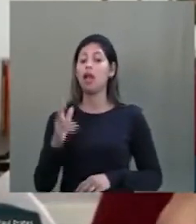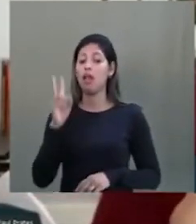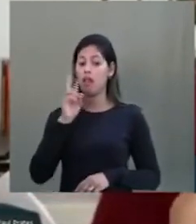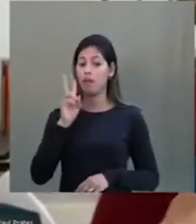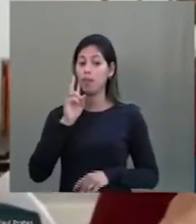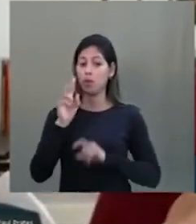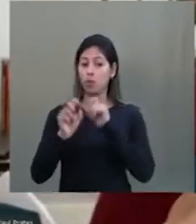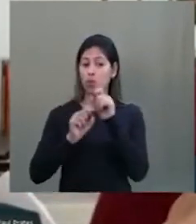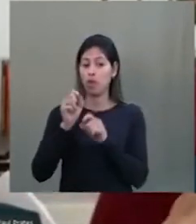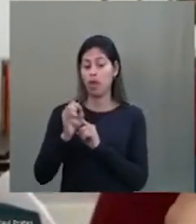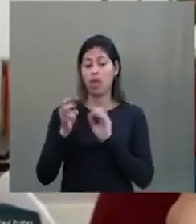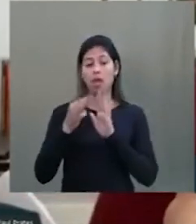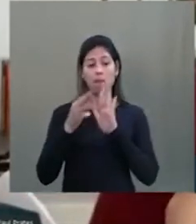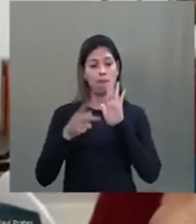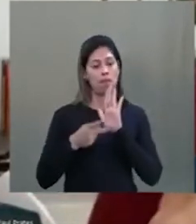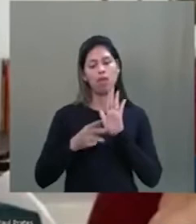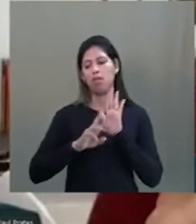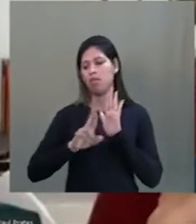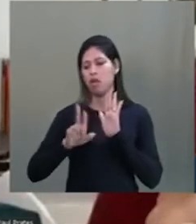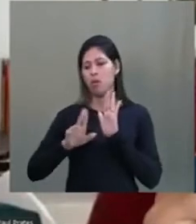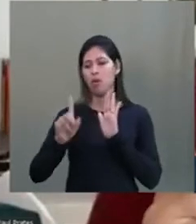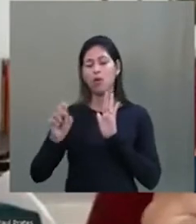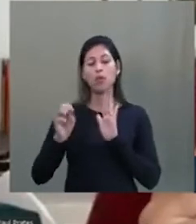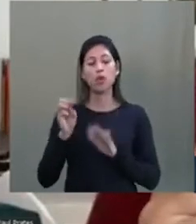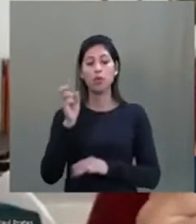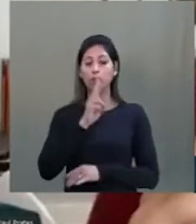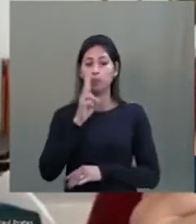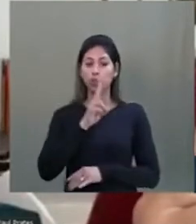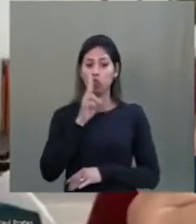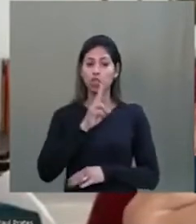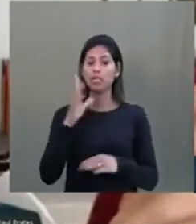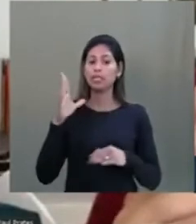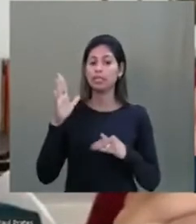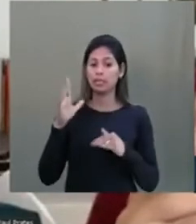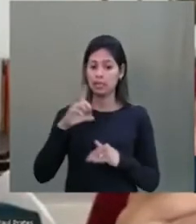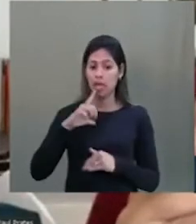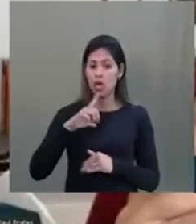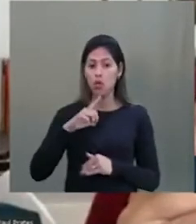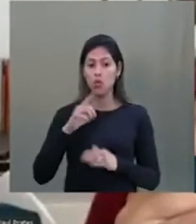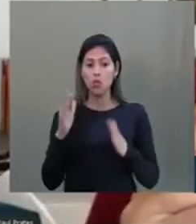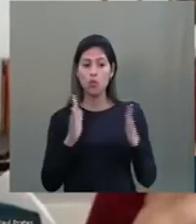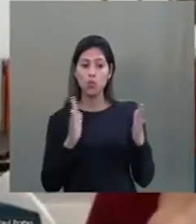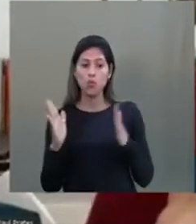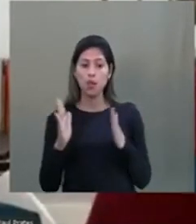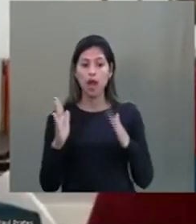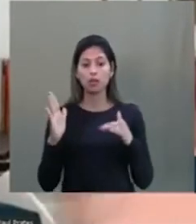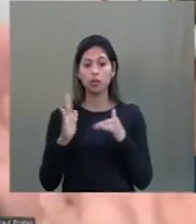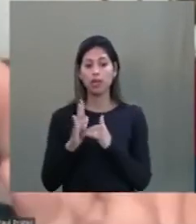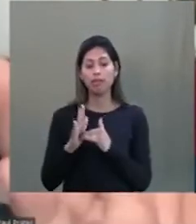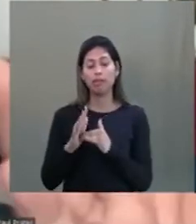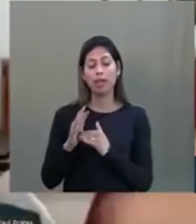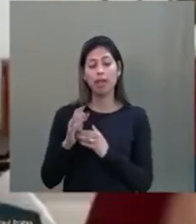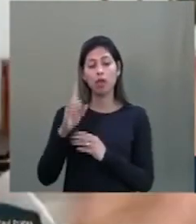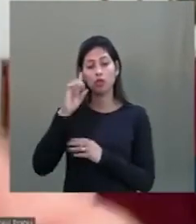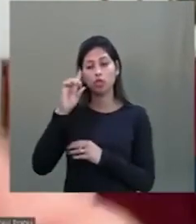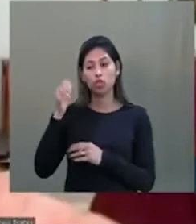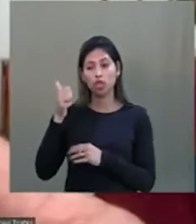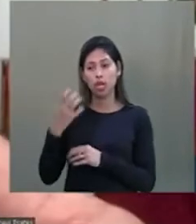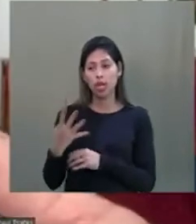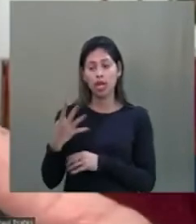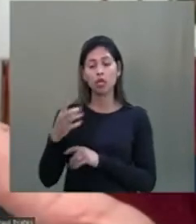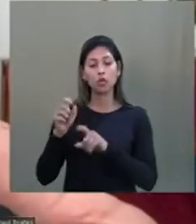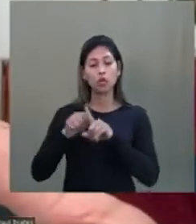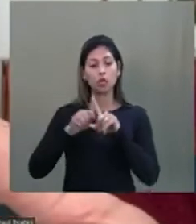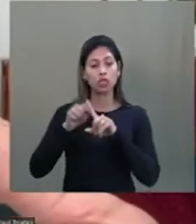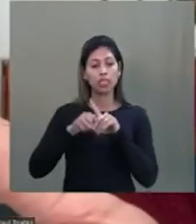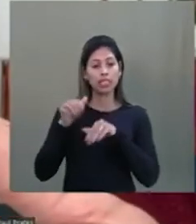não é tão urgente. Ela, se não me engano, tem um prazo até 14 de setembro. Então dá perfeitamente tempo, se isso não for